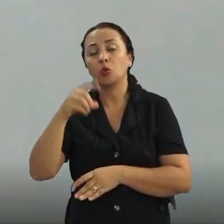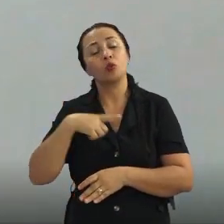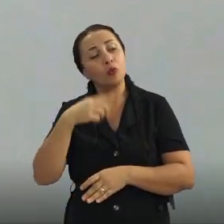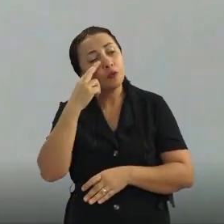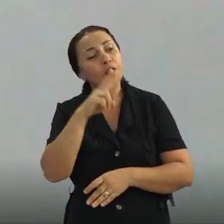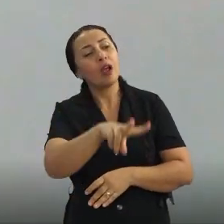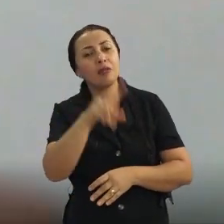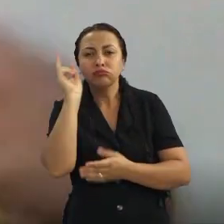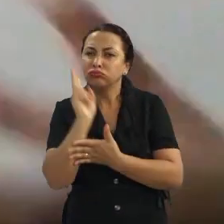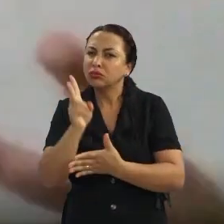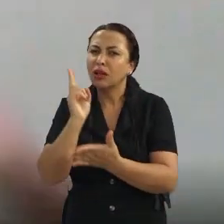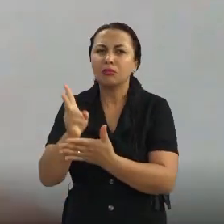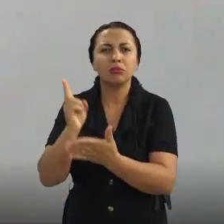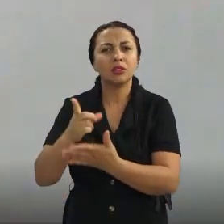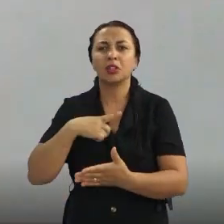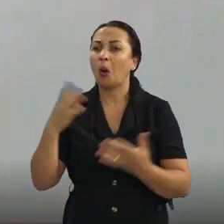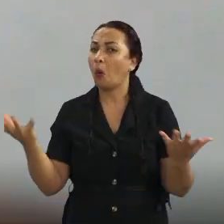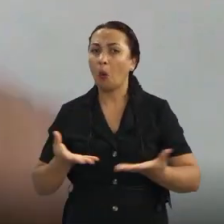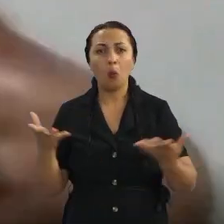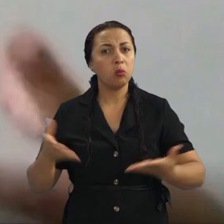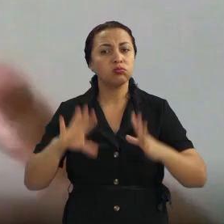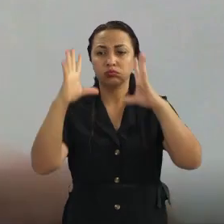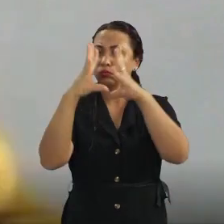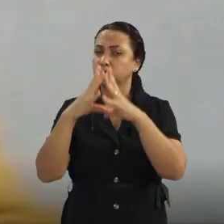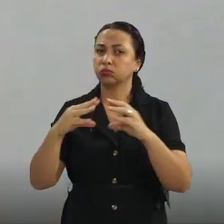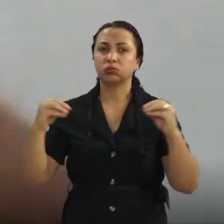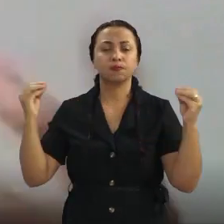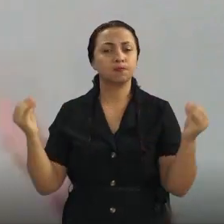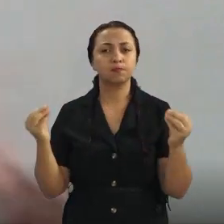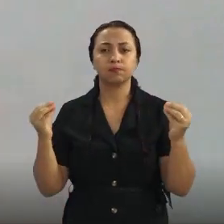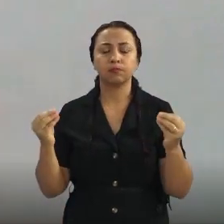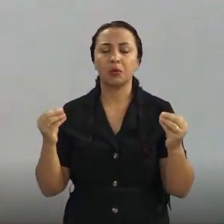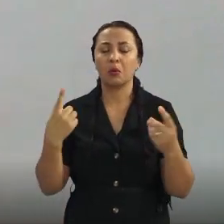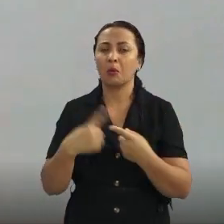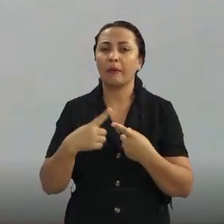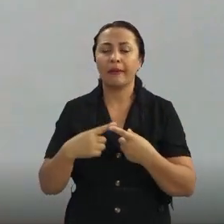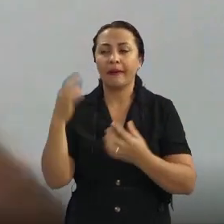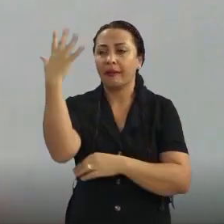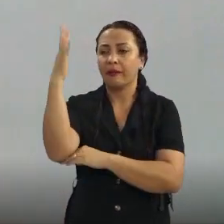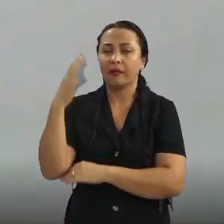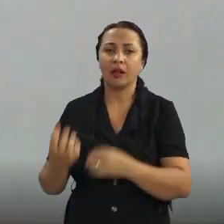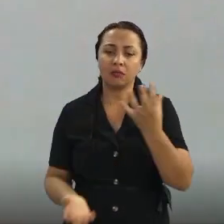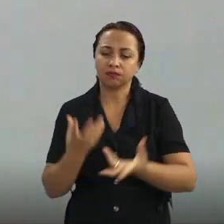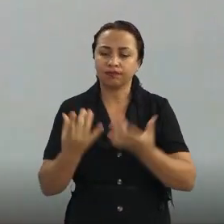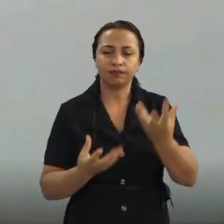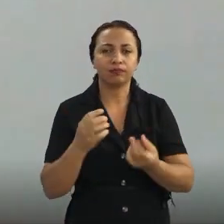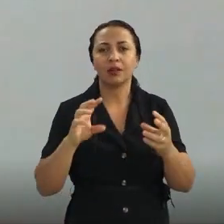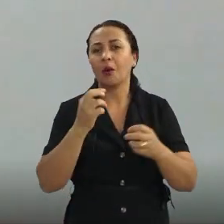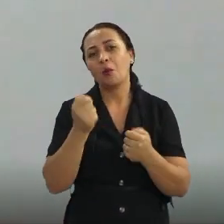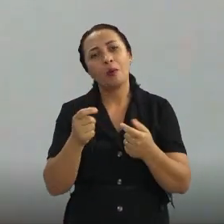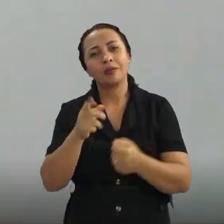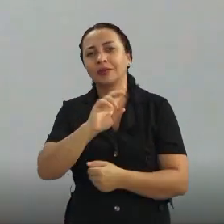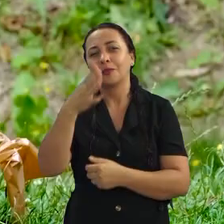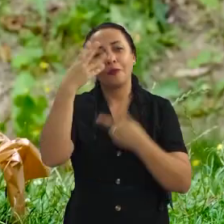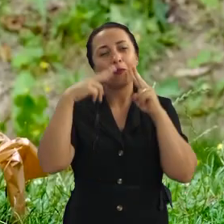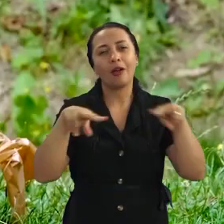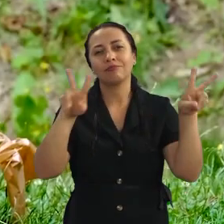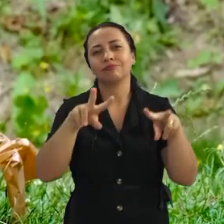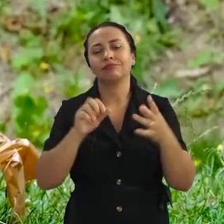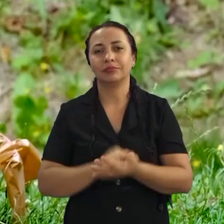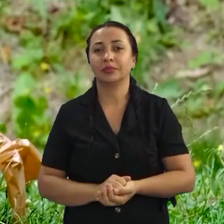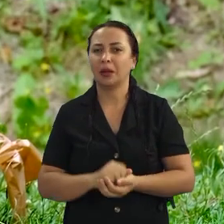a gente vê a gente vê Esses animais por lá hoje infelizmente quase queimadas a gente já quase não observa